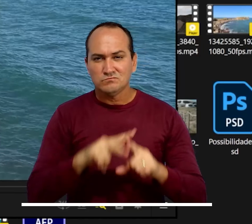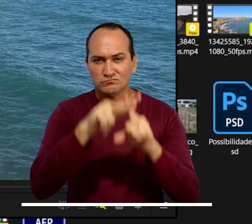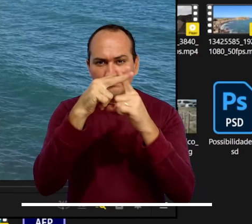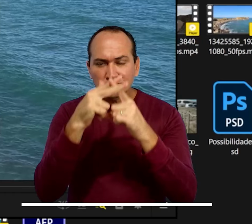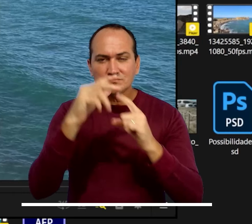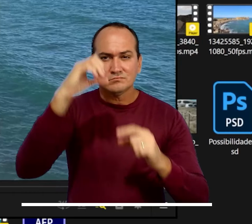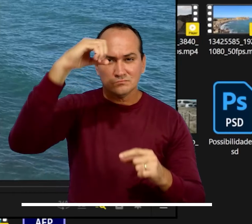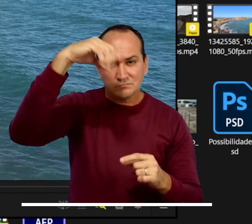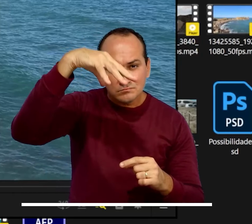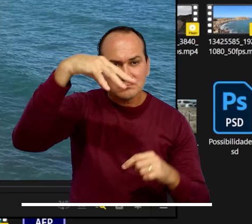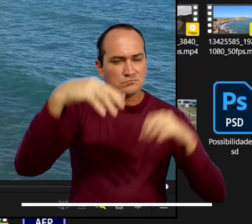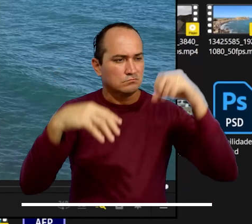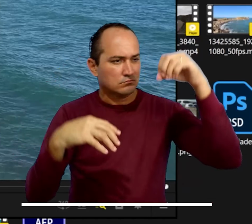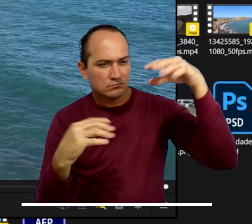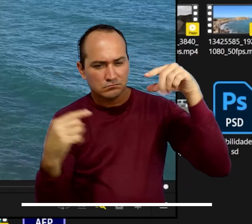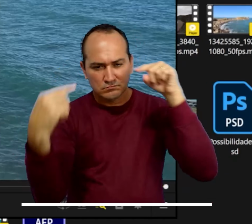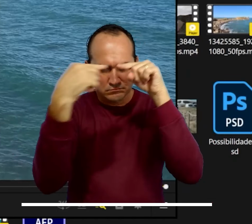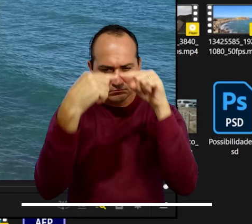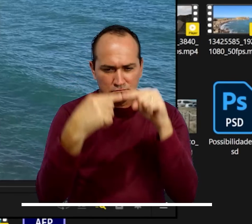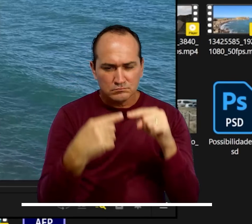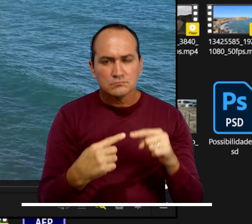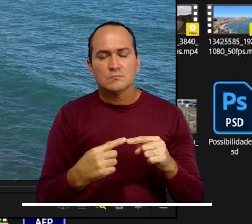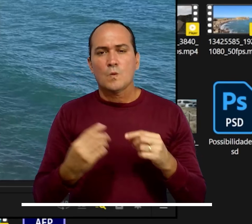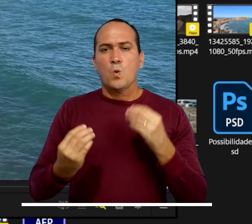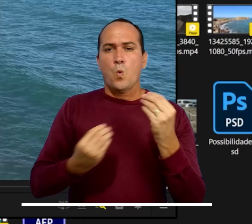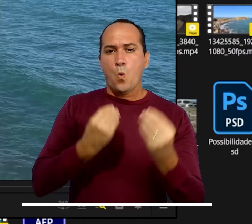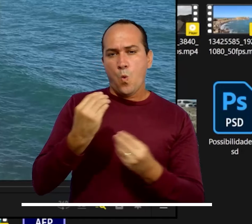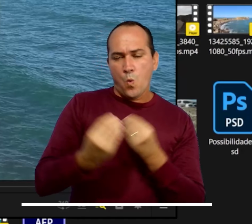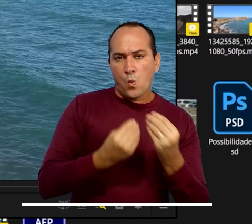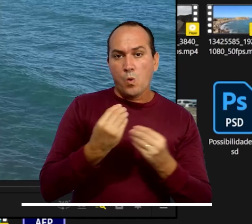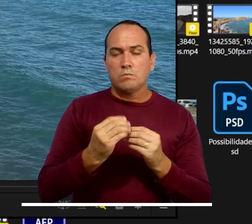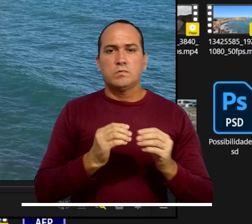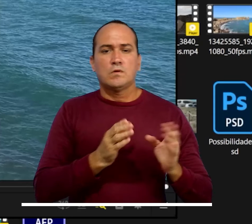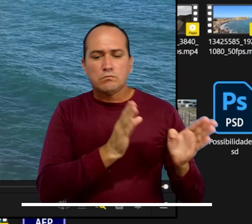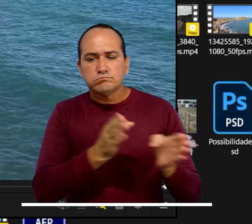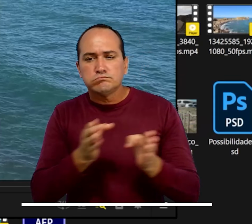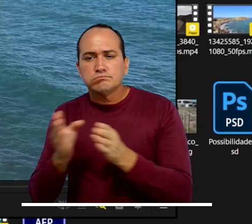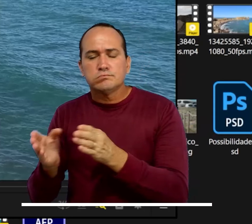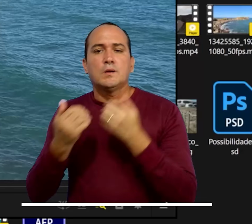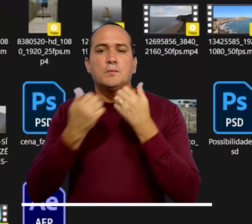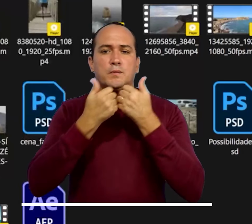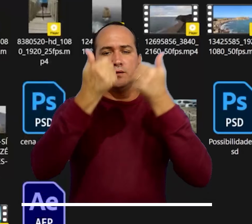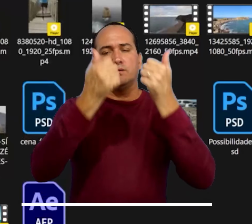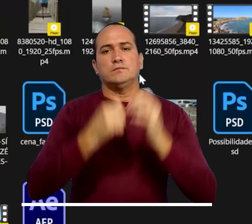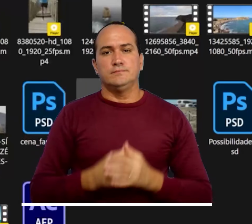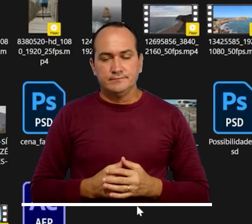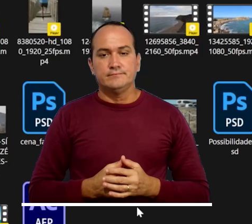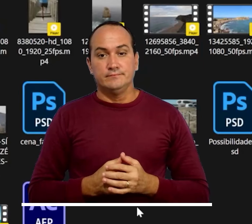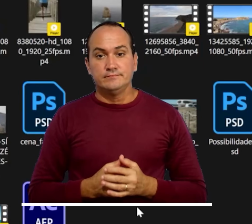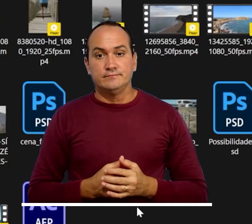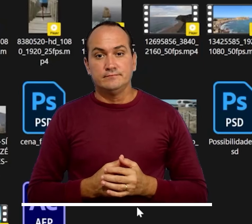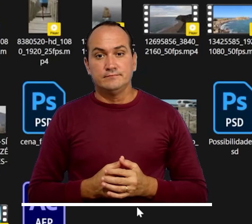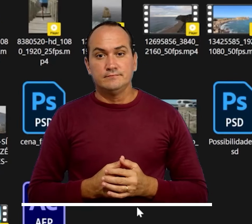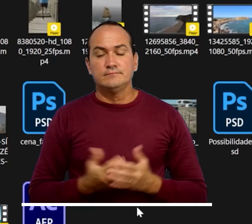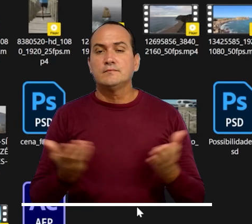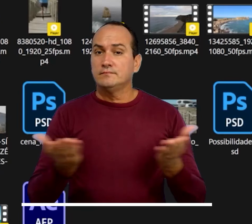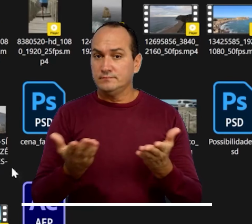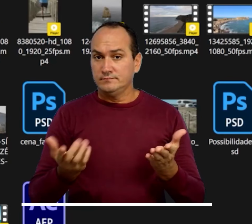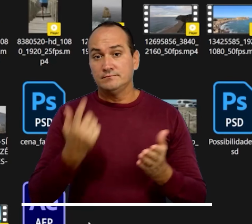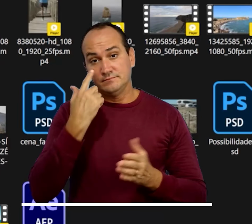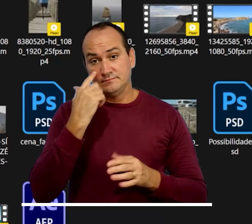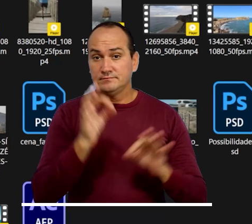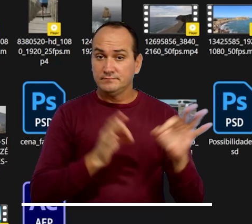realmente a luz e a condição aqui de cor e tudo isso para ficar um pouquinho melhor, tá? Então, a gente vai fazer basicamente a